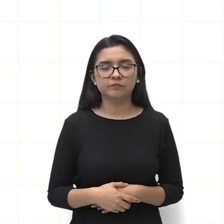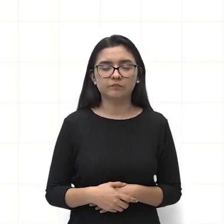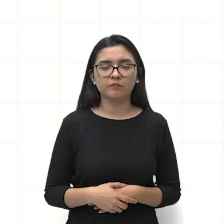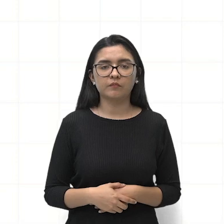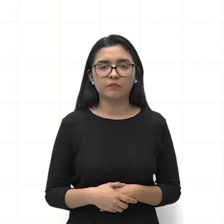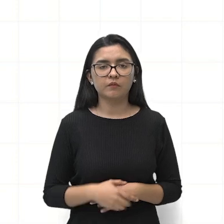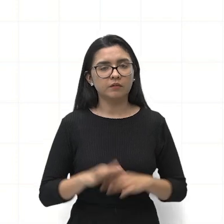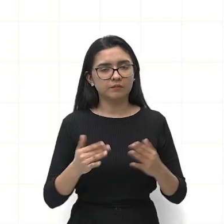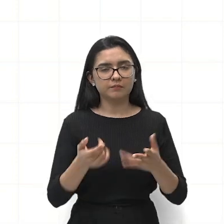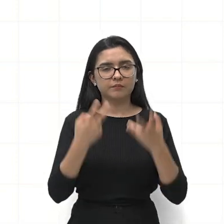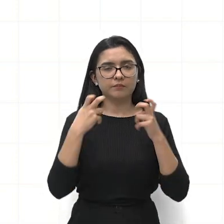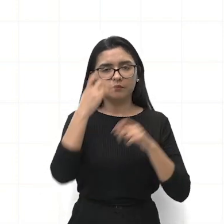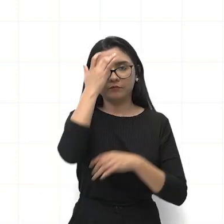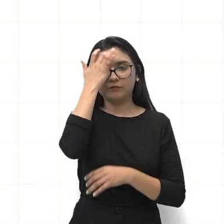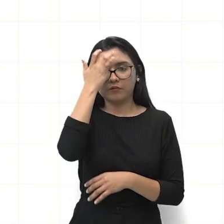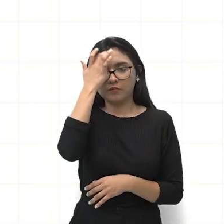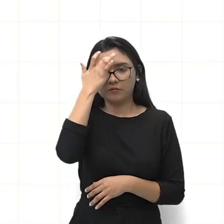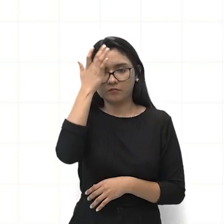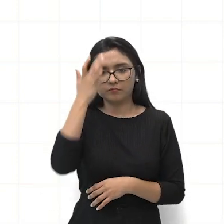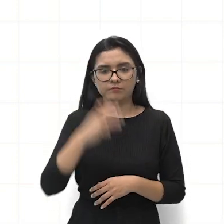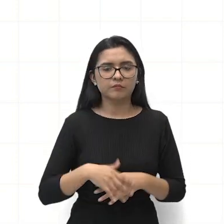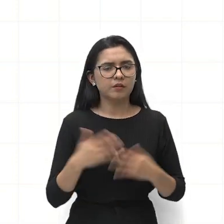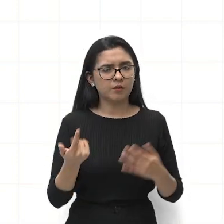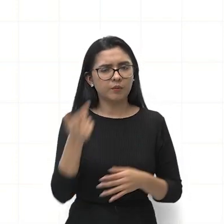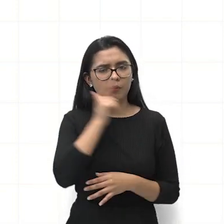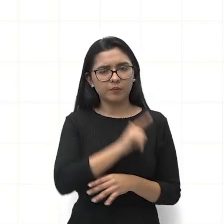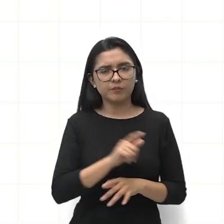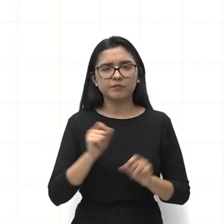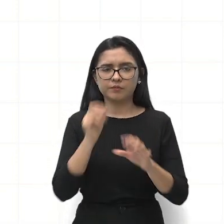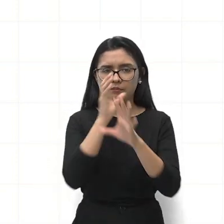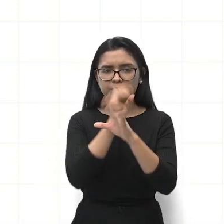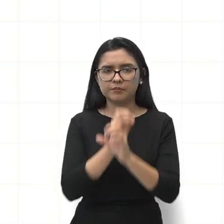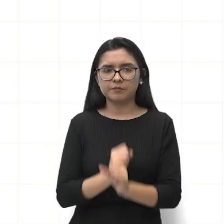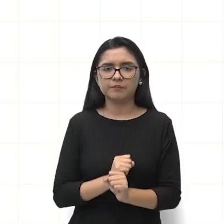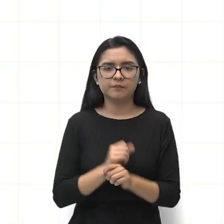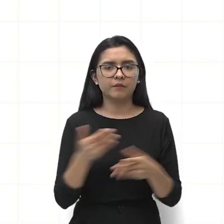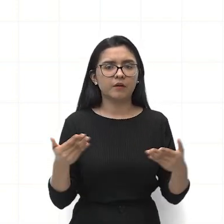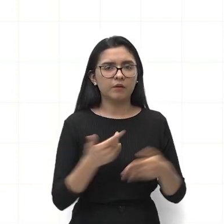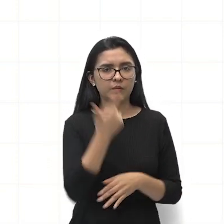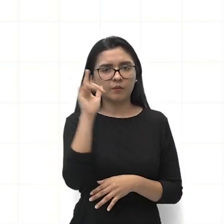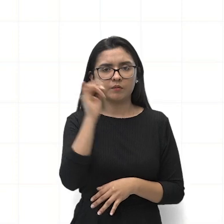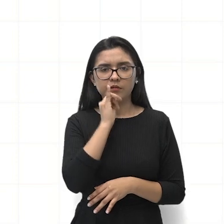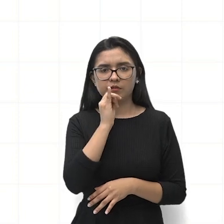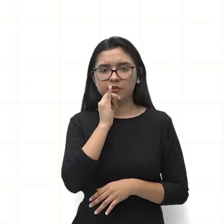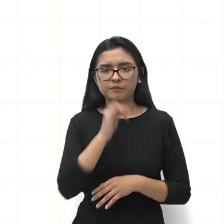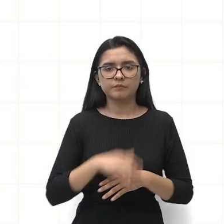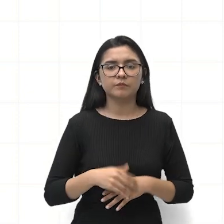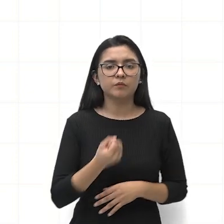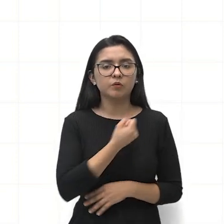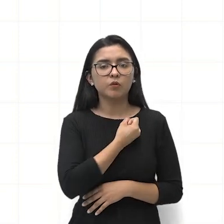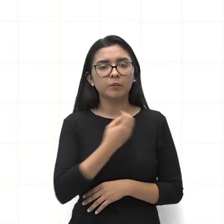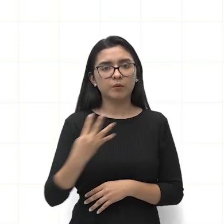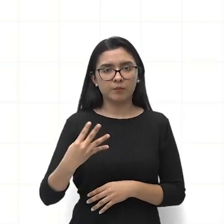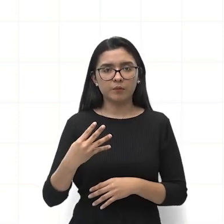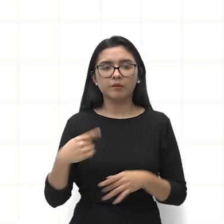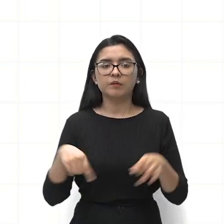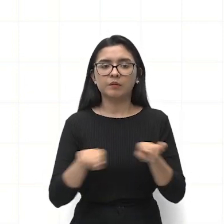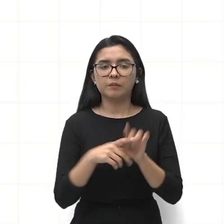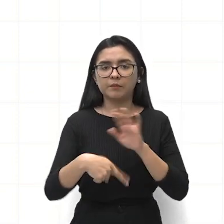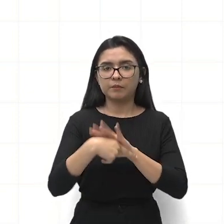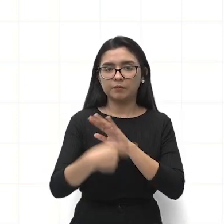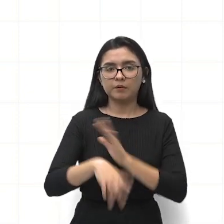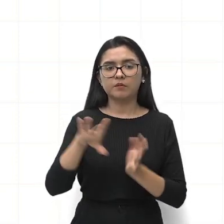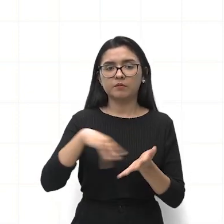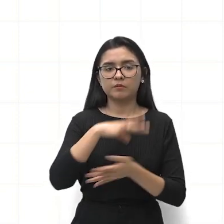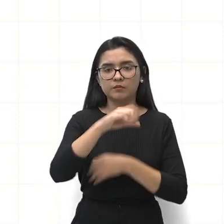Beleza? Não é fácil? É muito fácil, rapaz. Até eu já sei fazer esse negócio aqui. Vamos para o nosso próximo exemplo. Exemplo de número 4, também aqui do Centro